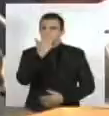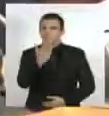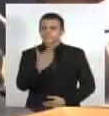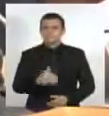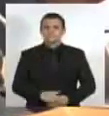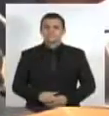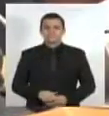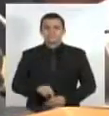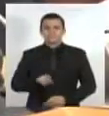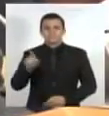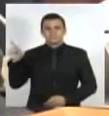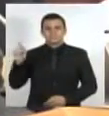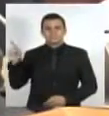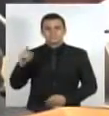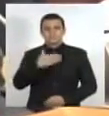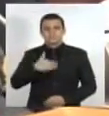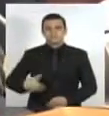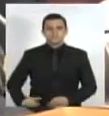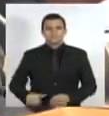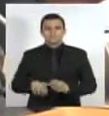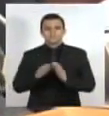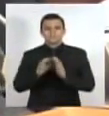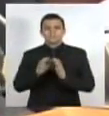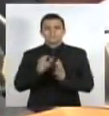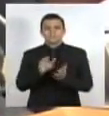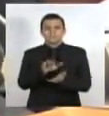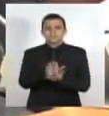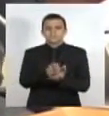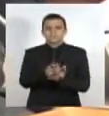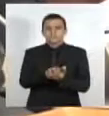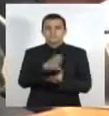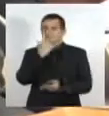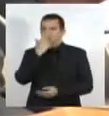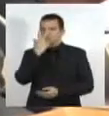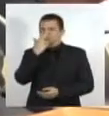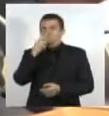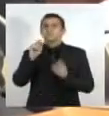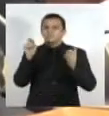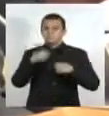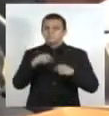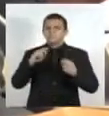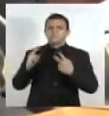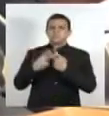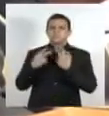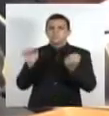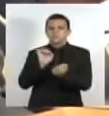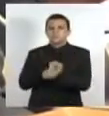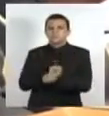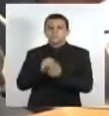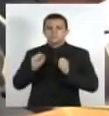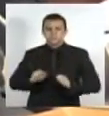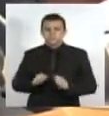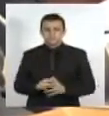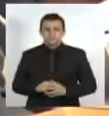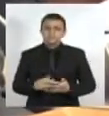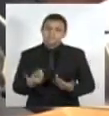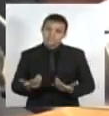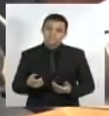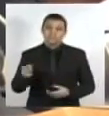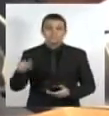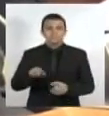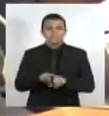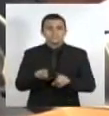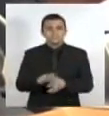da sede do governo de Pernambuco, nem que fosse algemado. Da mesma forma, Vossa Excelência enaltece o presidente Sarney,